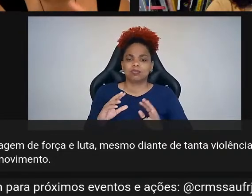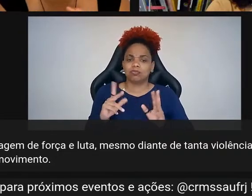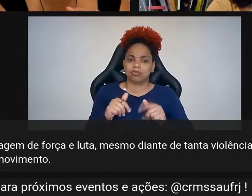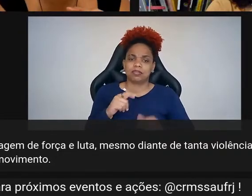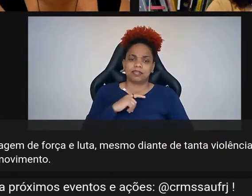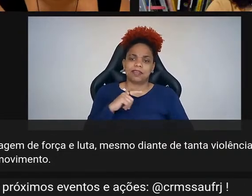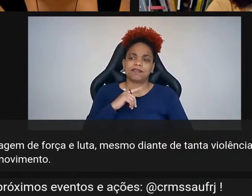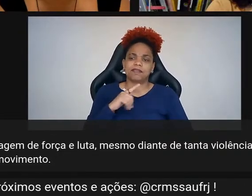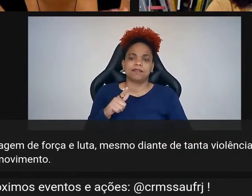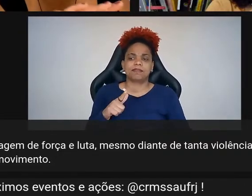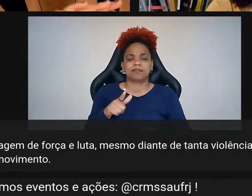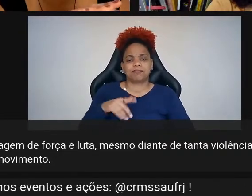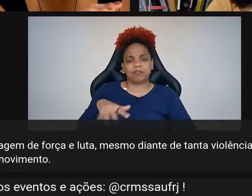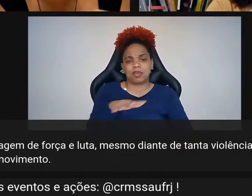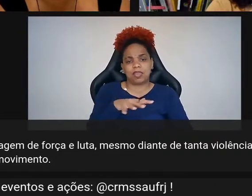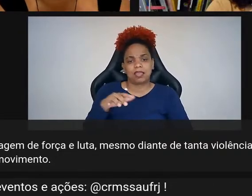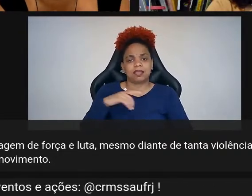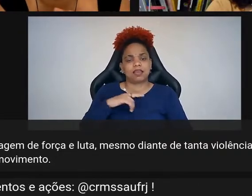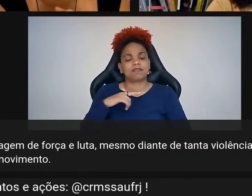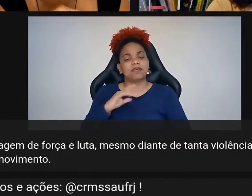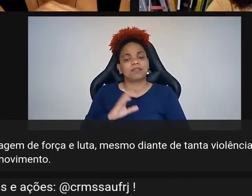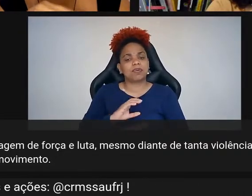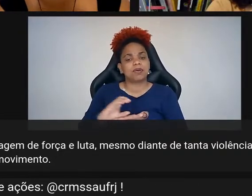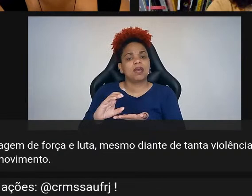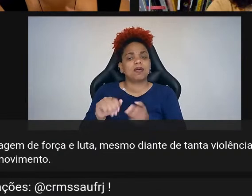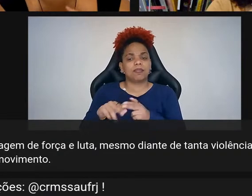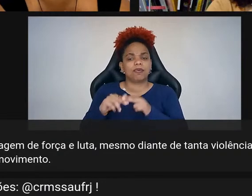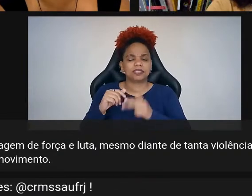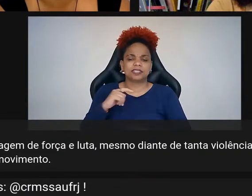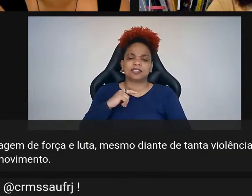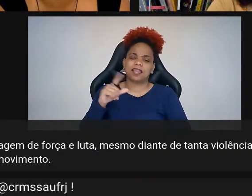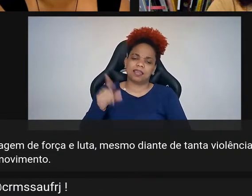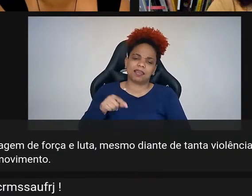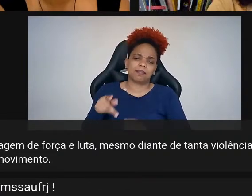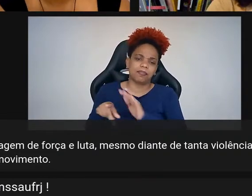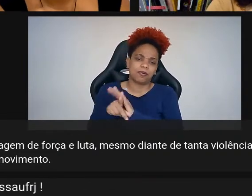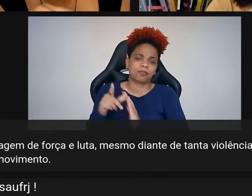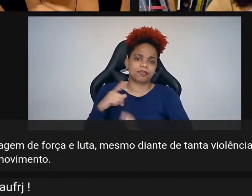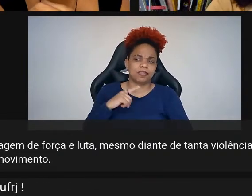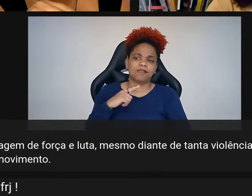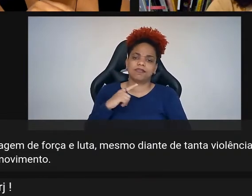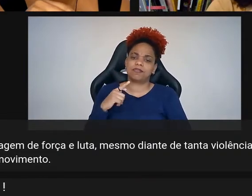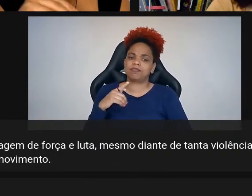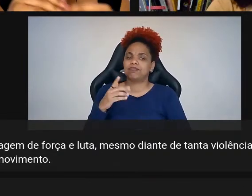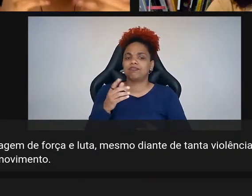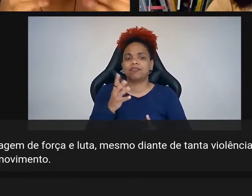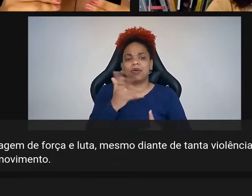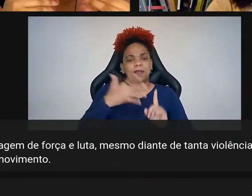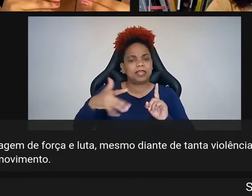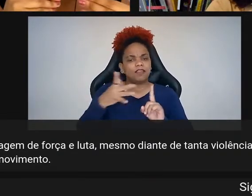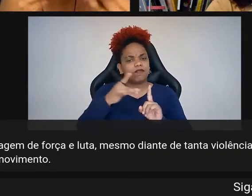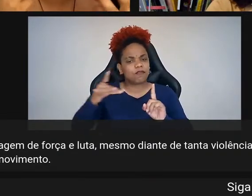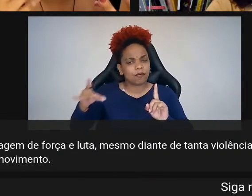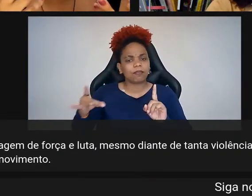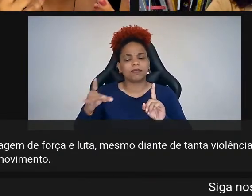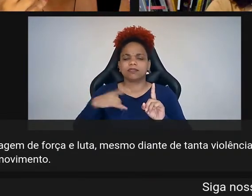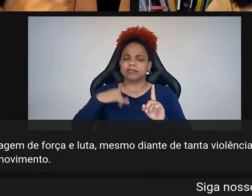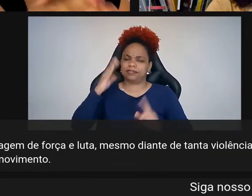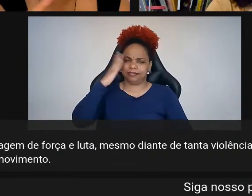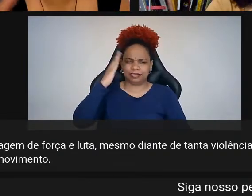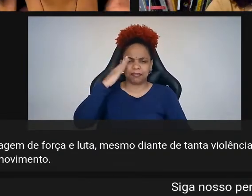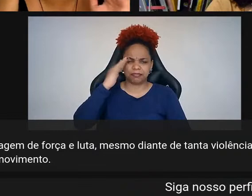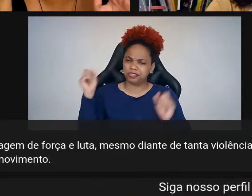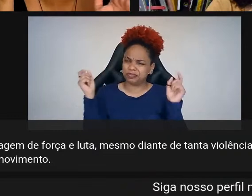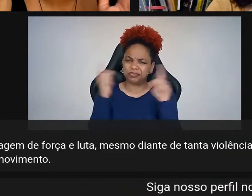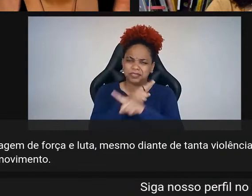Bíblia, altamente LGBTfóbica, assim como o atual governo federal. E a gente sabe o quanto é difícil. Pelo contrário,